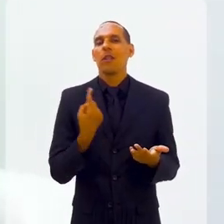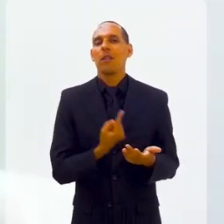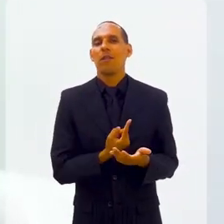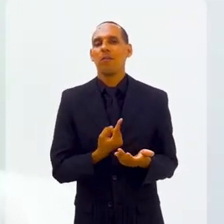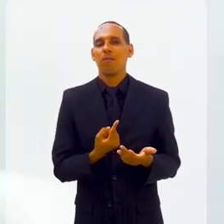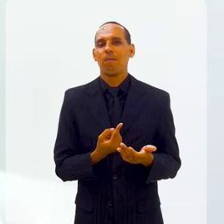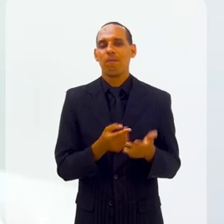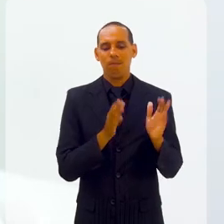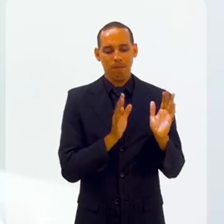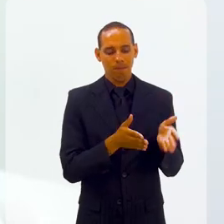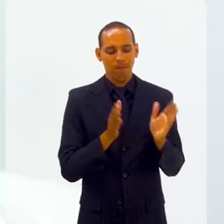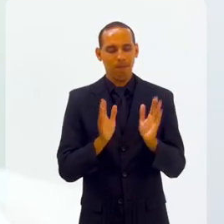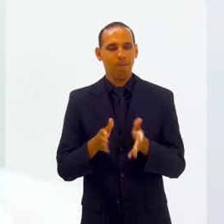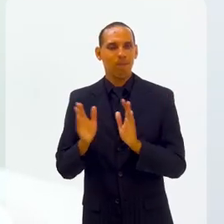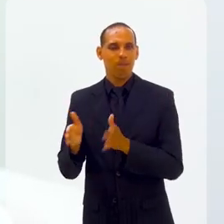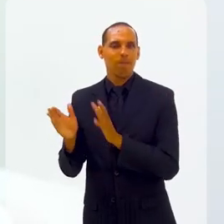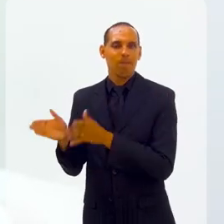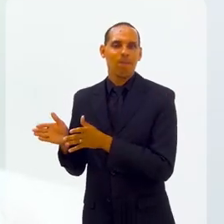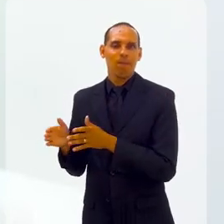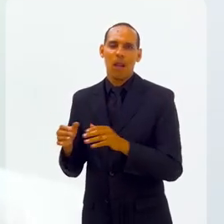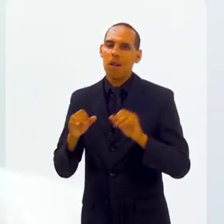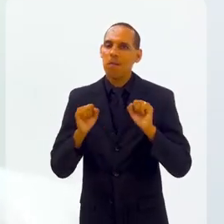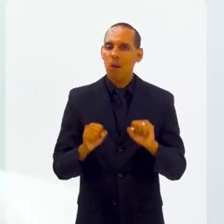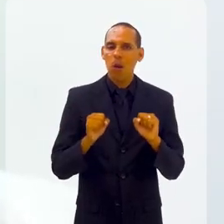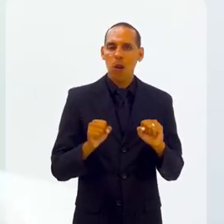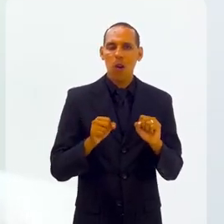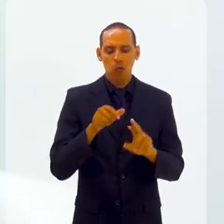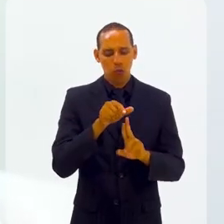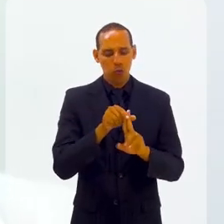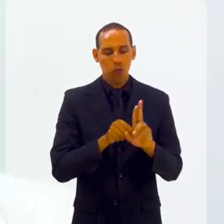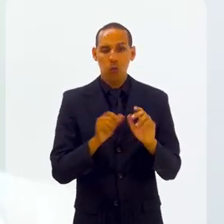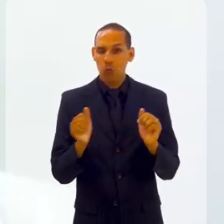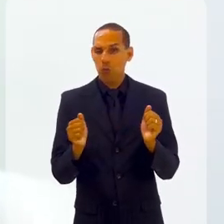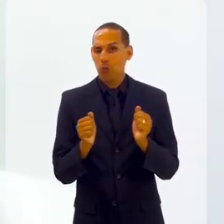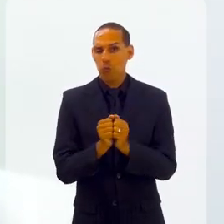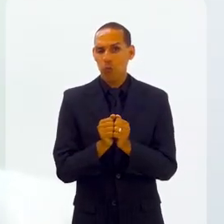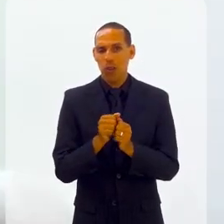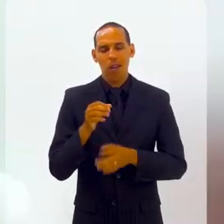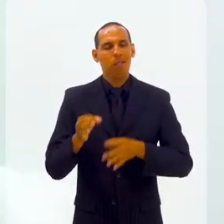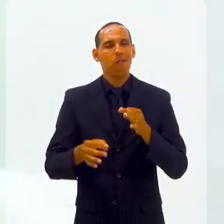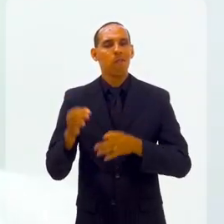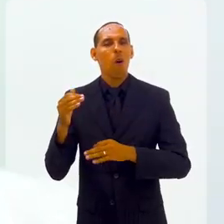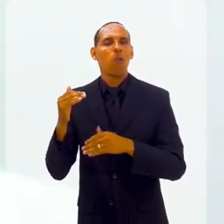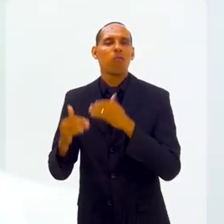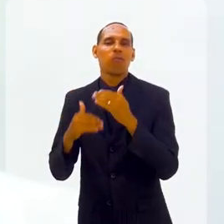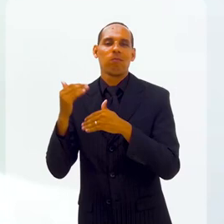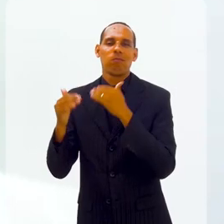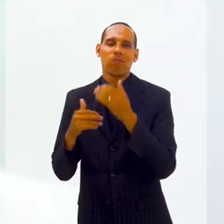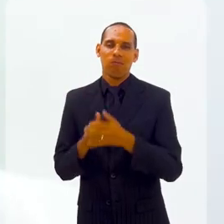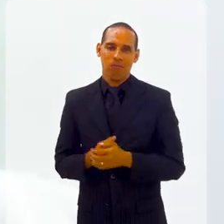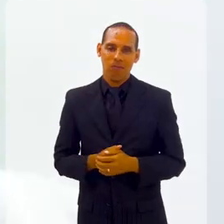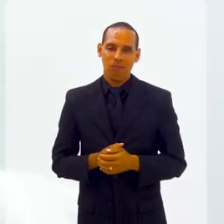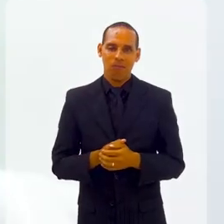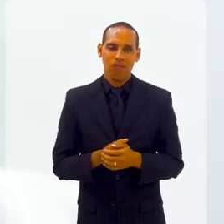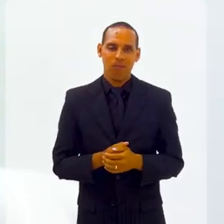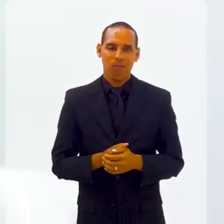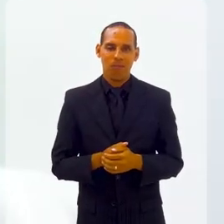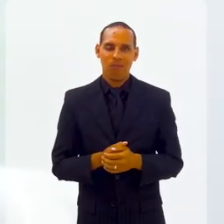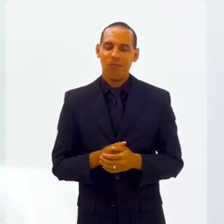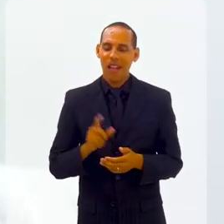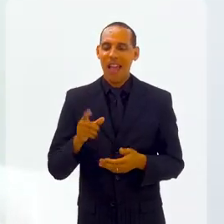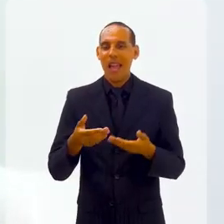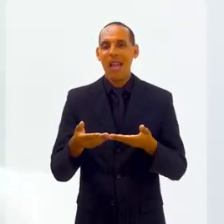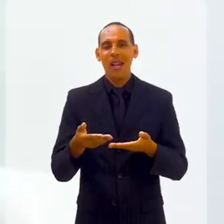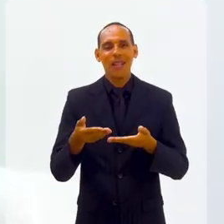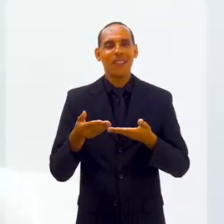gente pode organizar né as unidades junto com o fórum desenvolvimento aí já